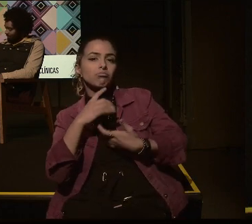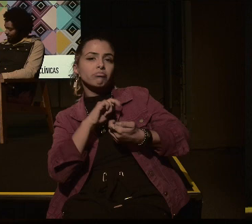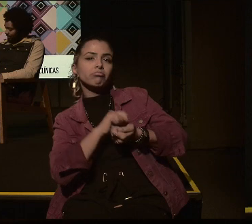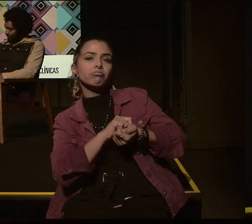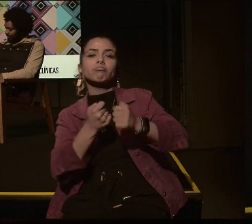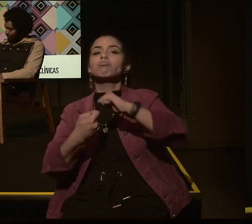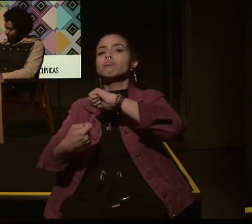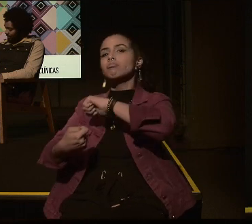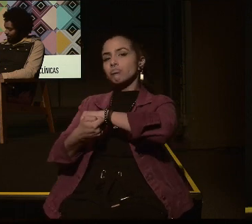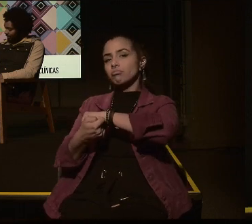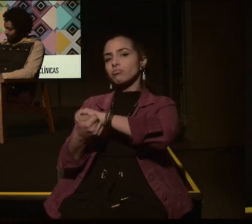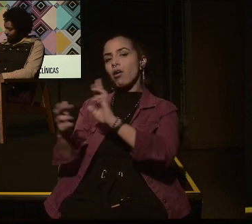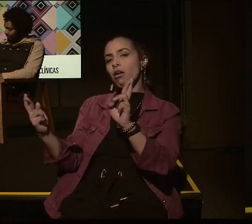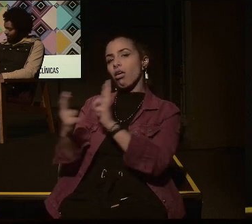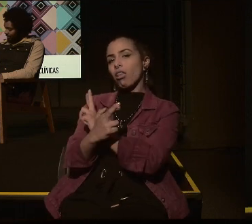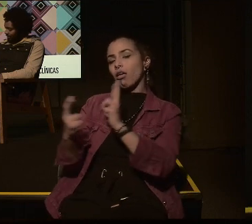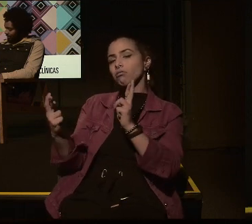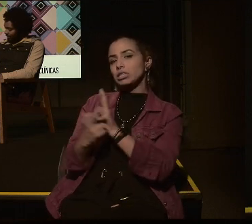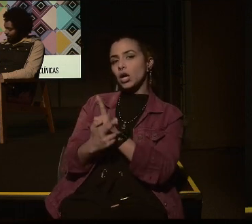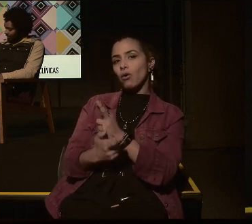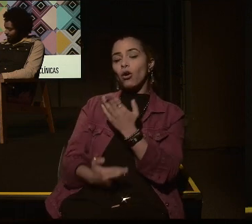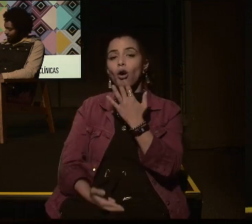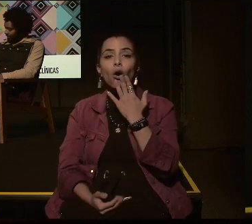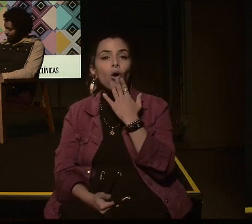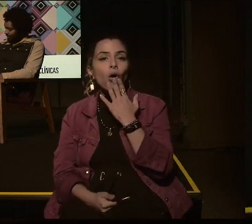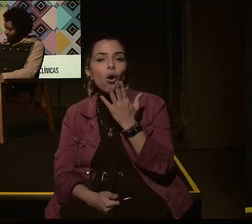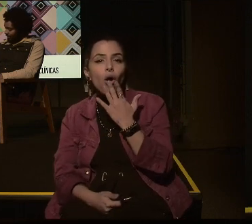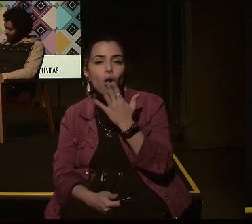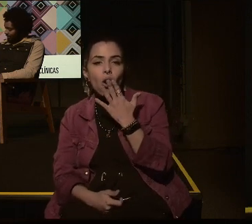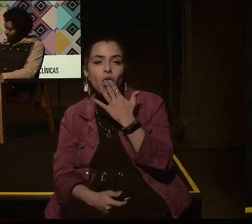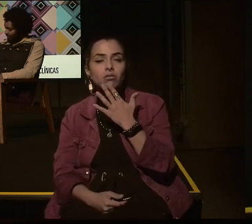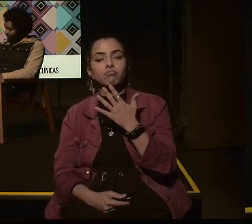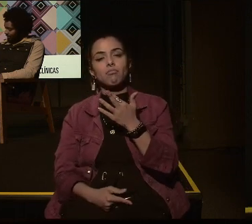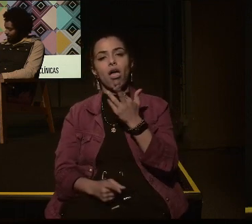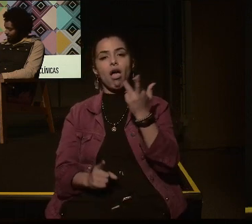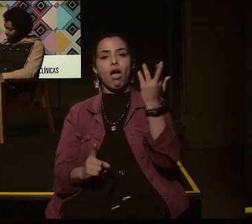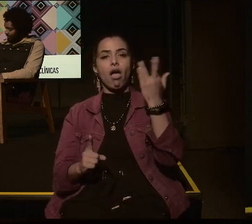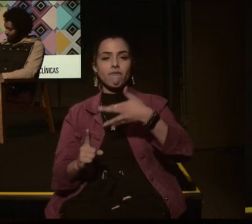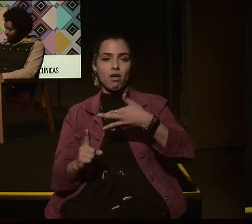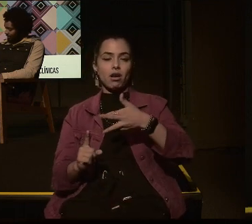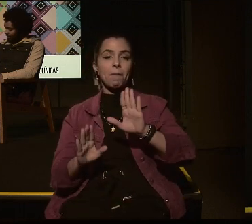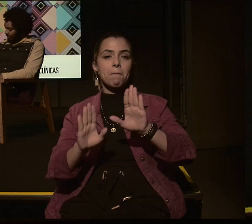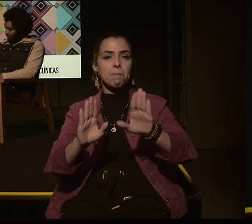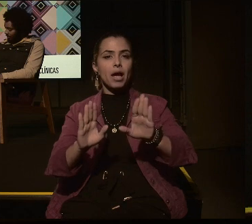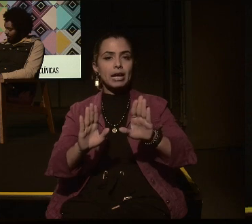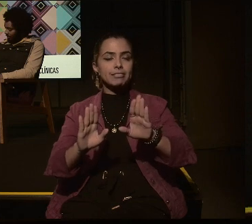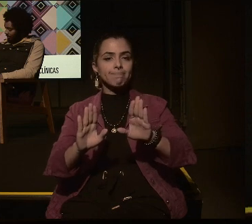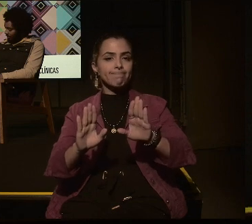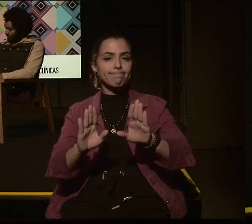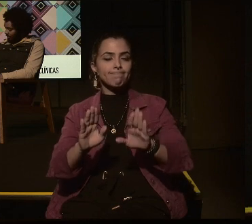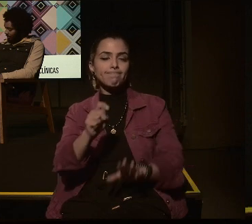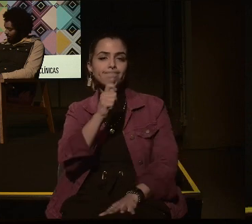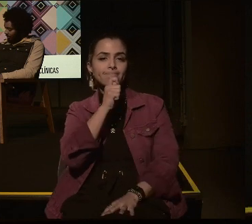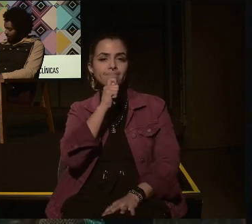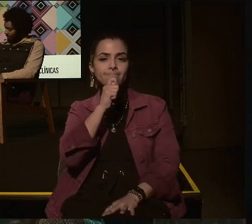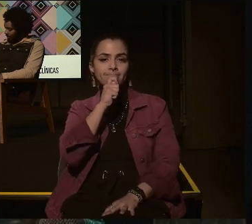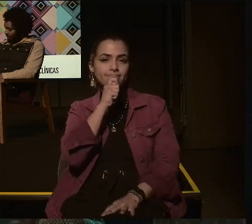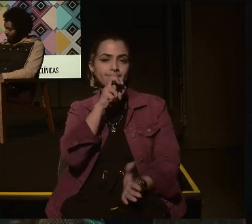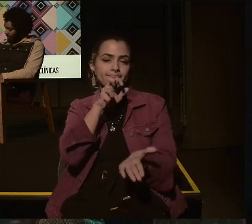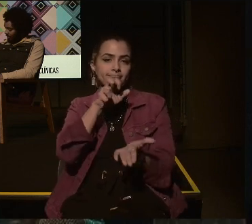relação, que tem cor, que tem local, que tem referência, mas que não está fixo, que não está